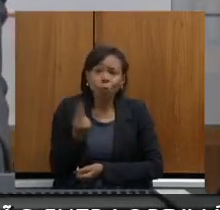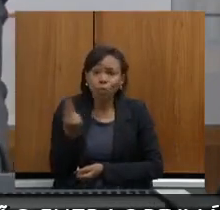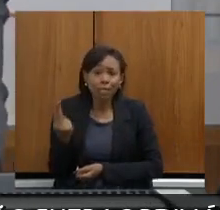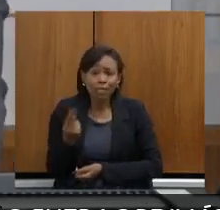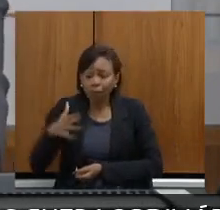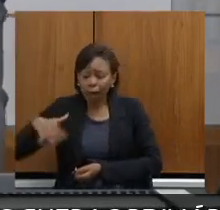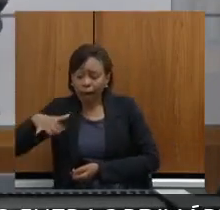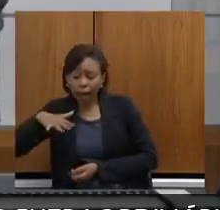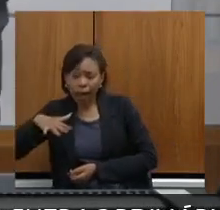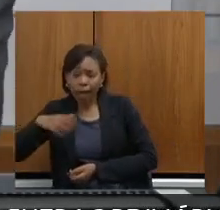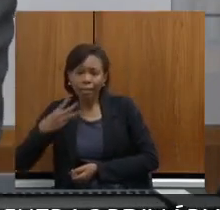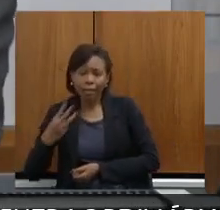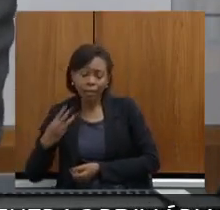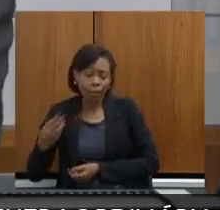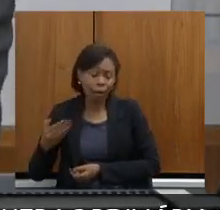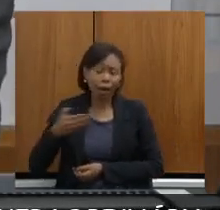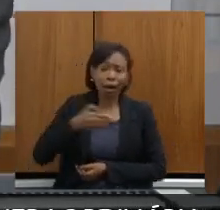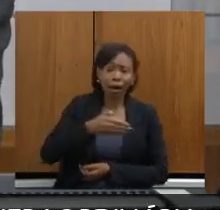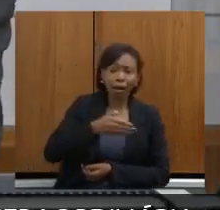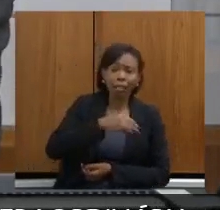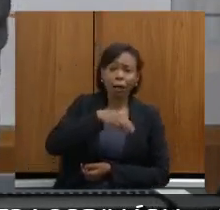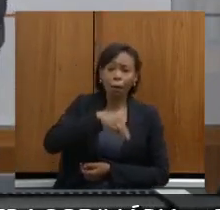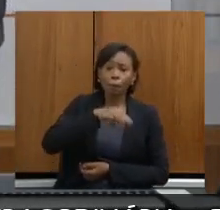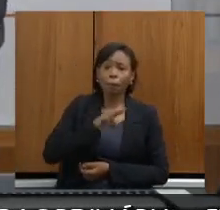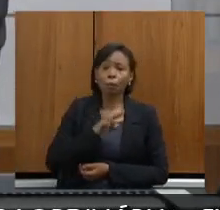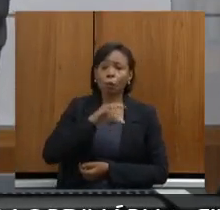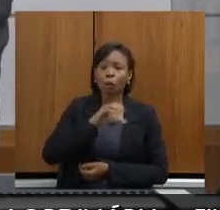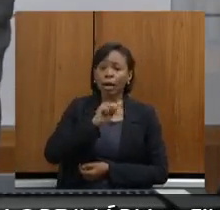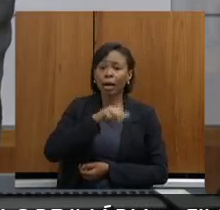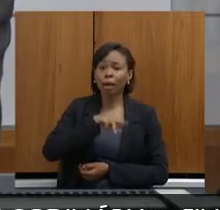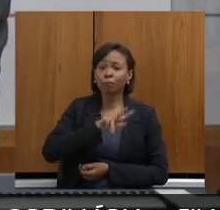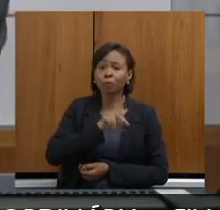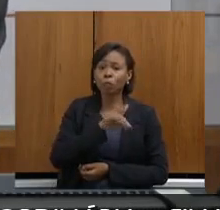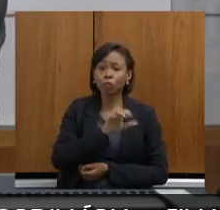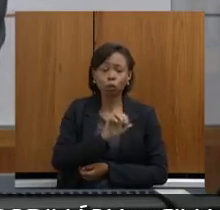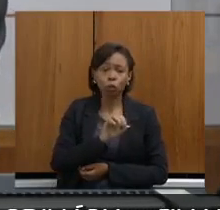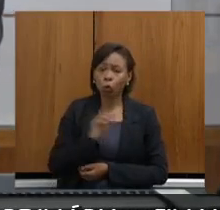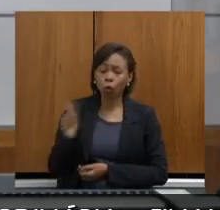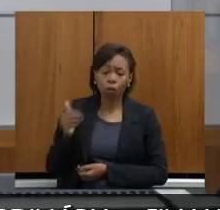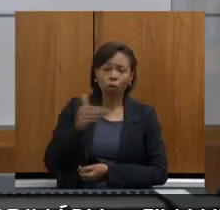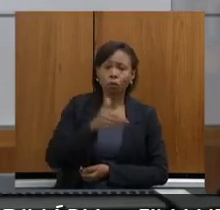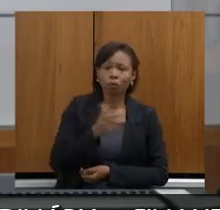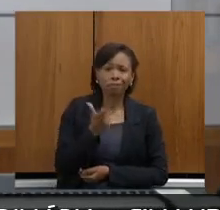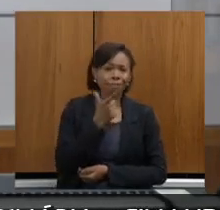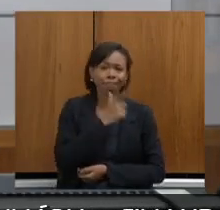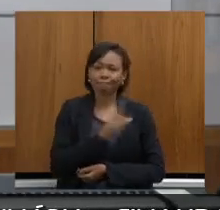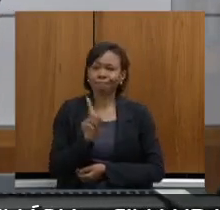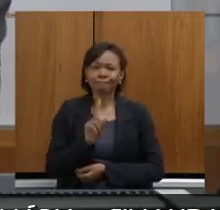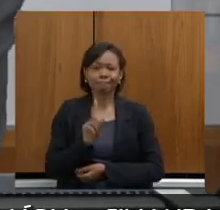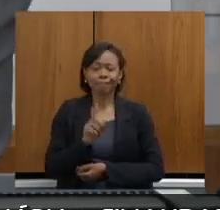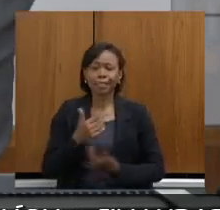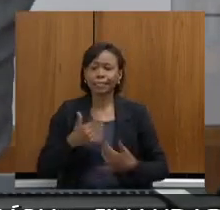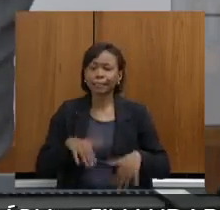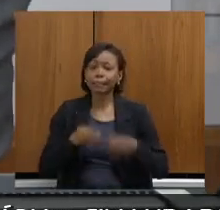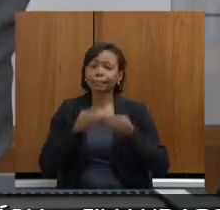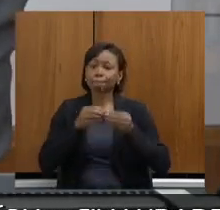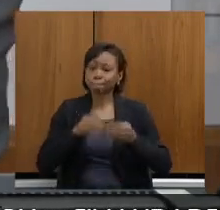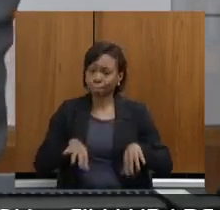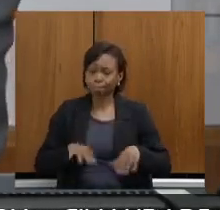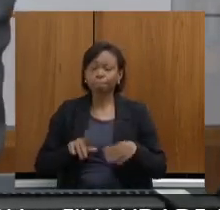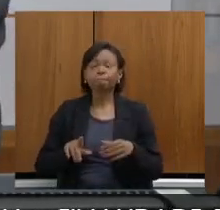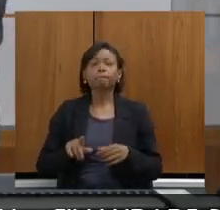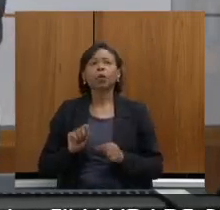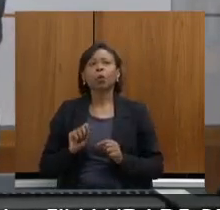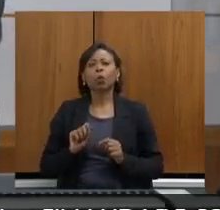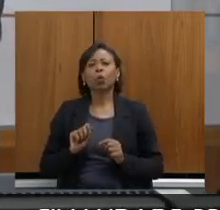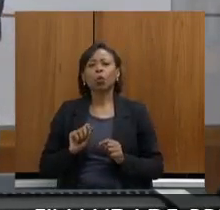mucambinho um desastre que tá com detalhes que abandonaram aquele projeto Jaíba lá internamente o canal